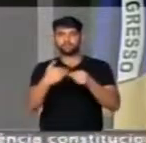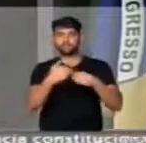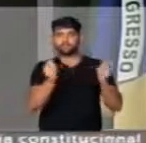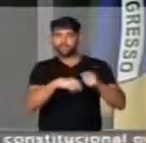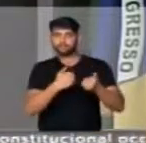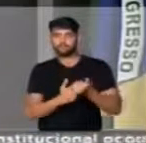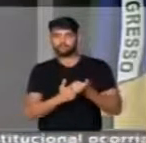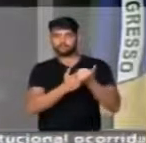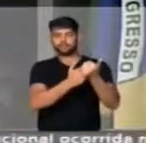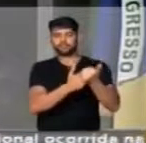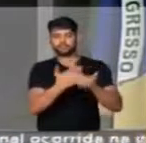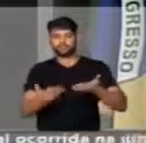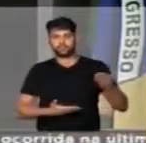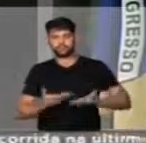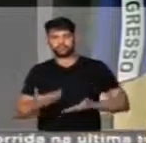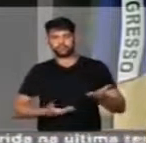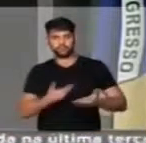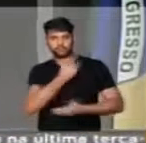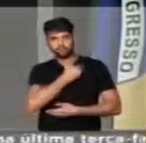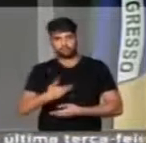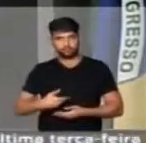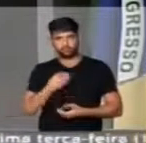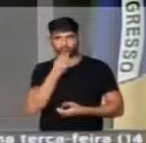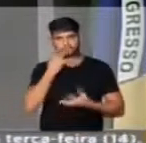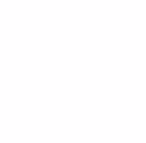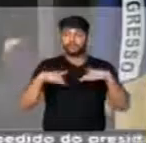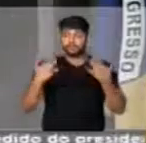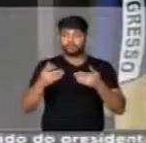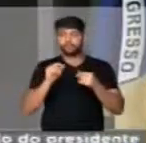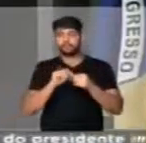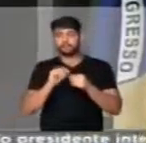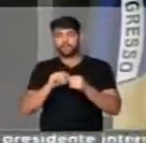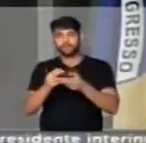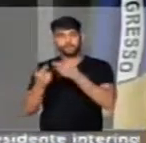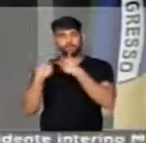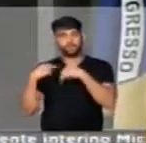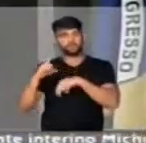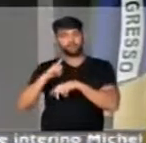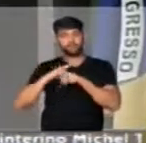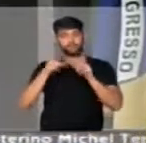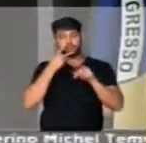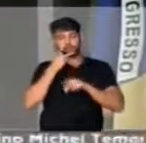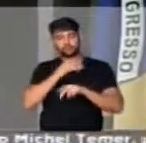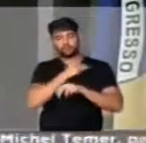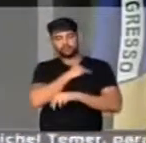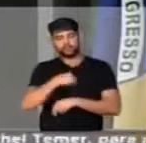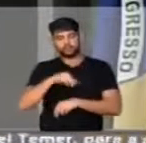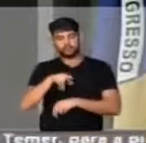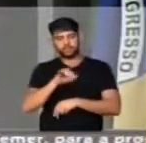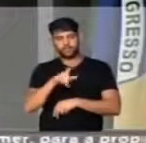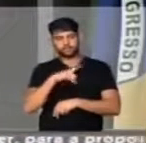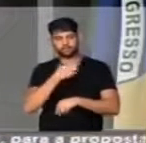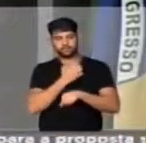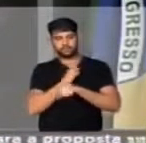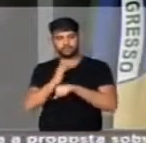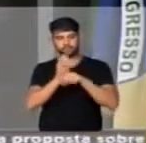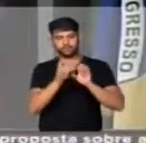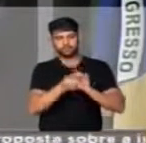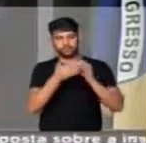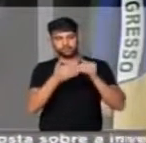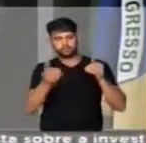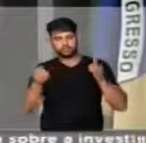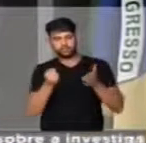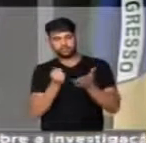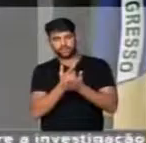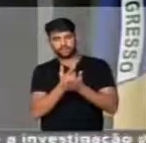pudessem oferecer os serviços públicos de boa qualidade. Como disse o ministro Meirelles, os estados deixarão de